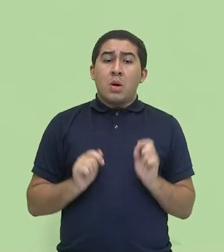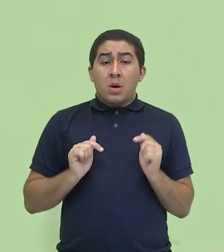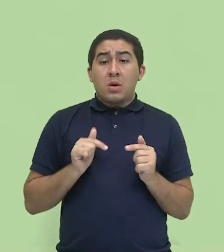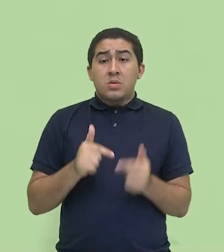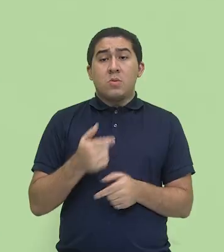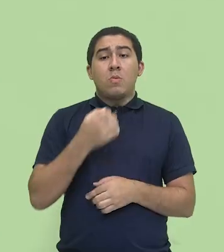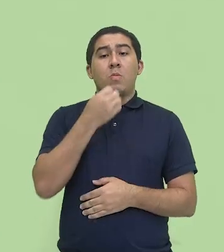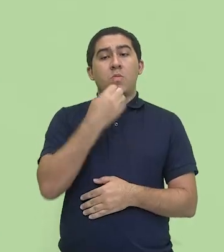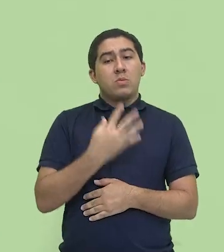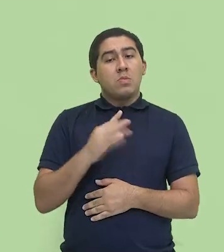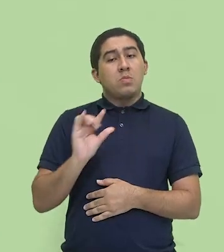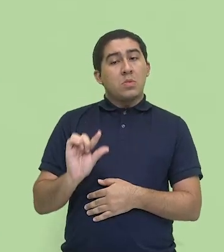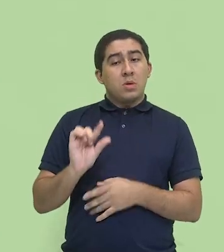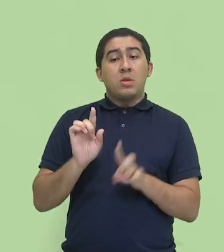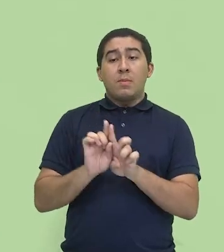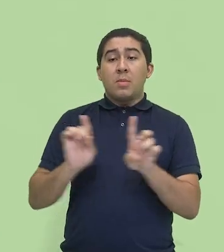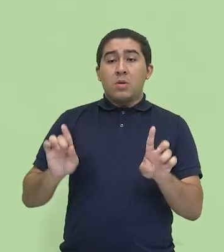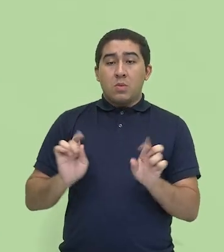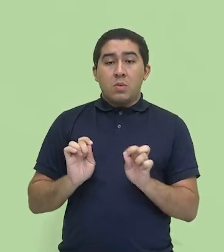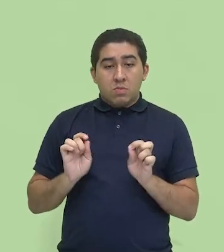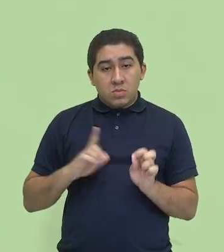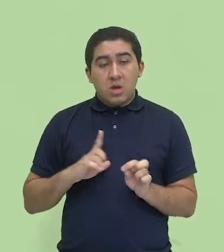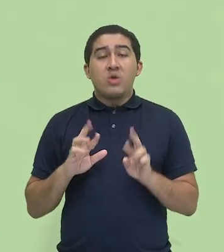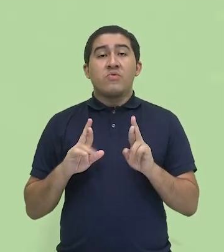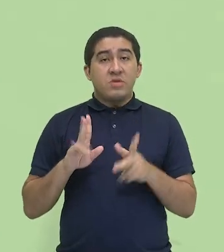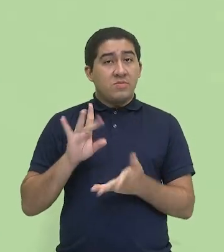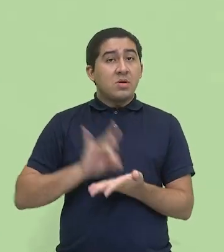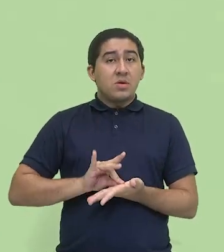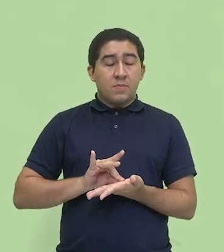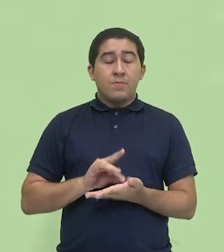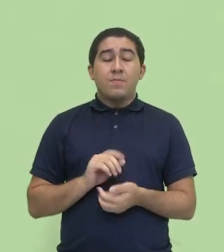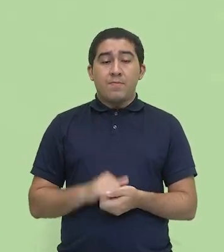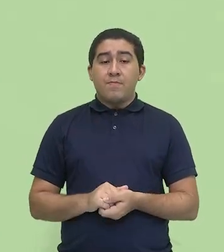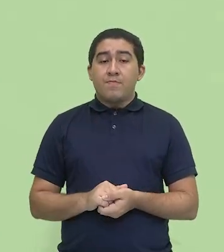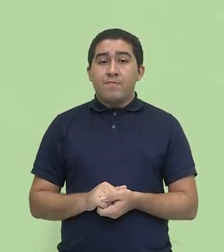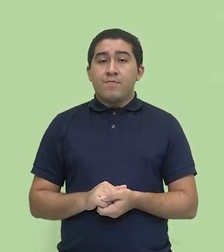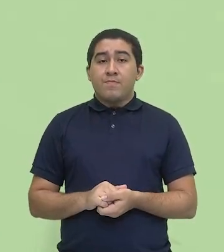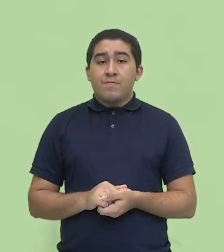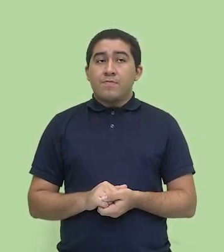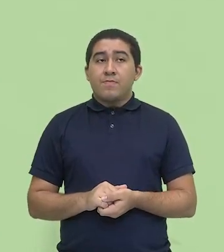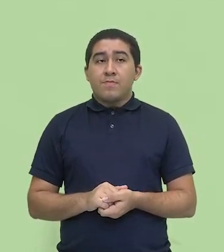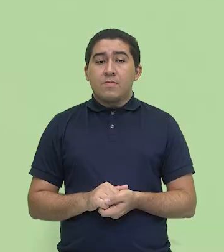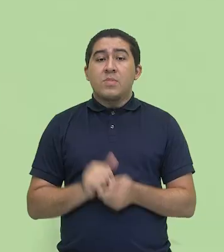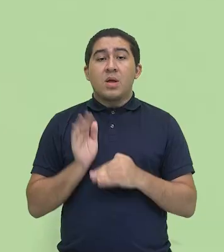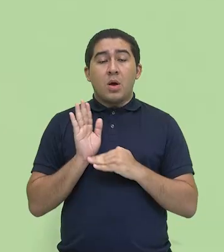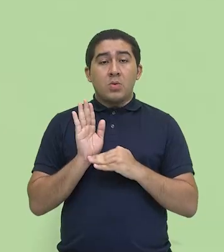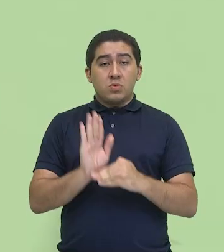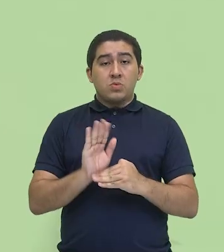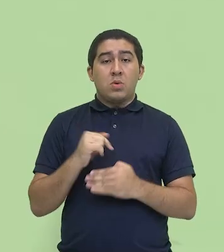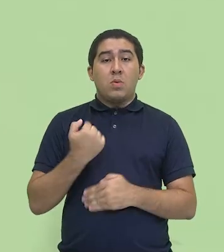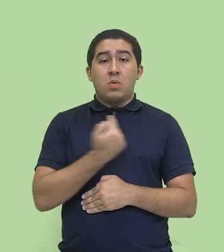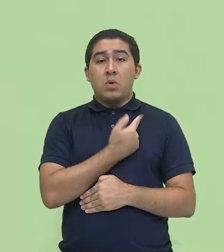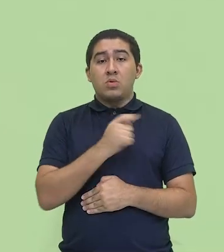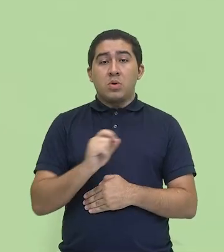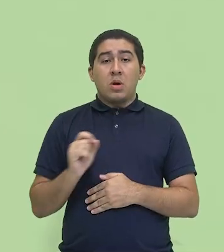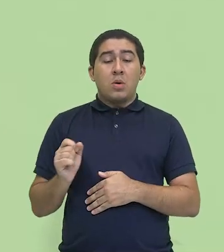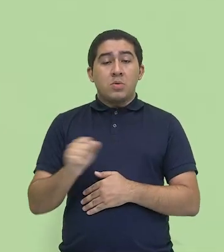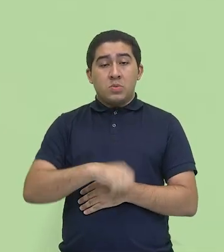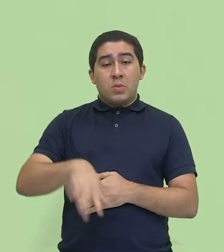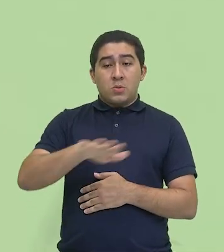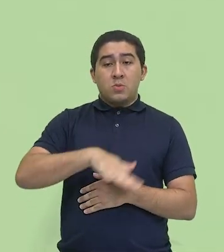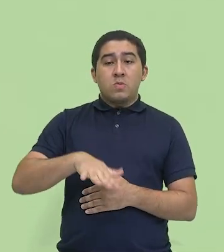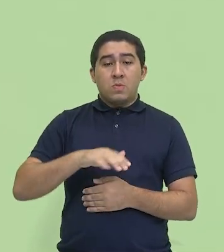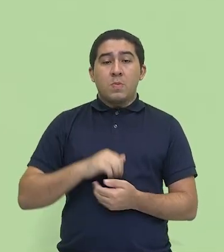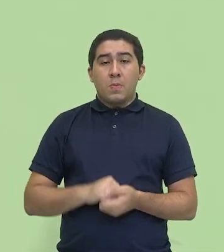pequenas ações, mas que fazem muita coisa. Salva, né, o nosso